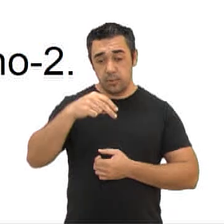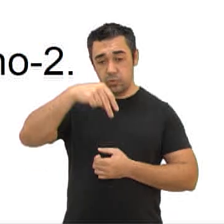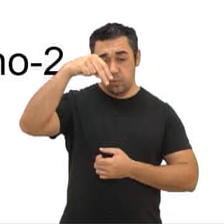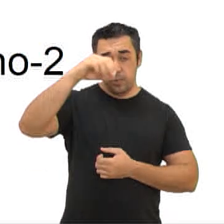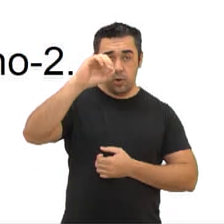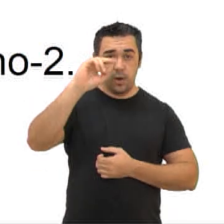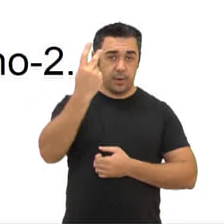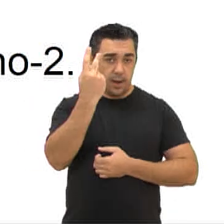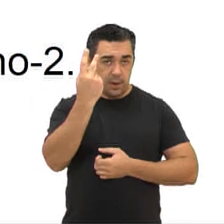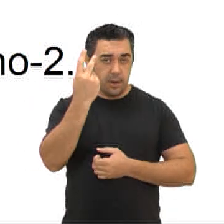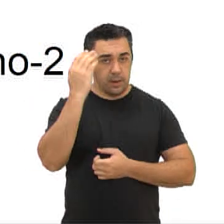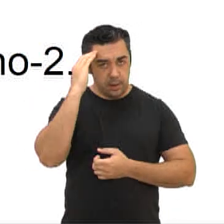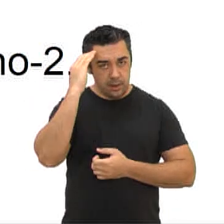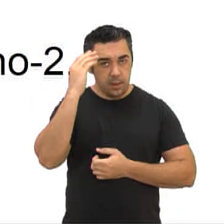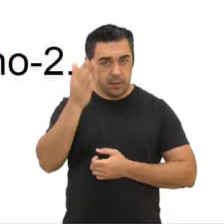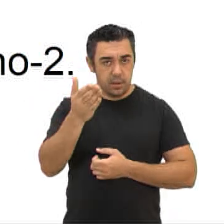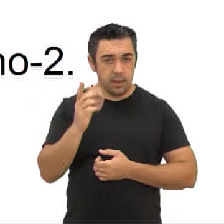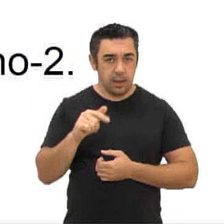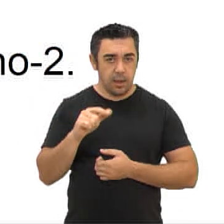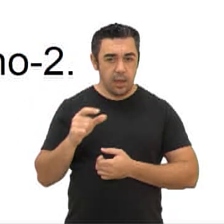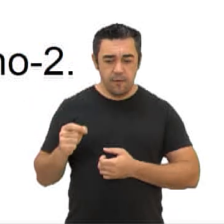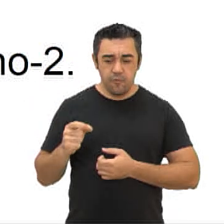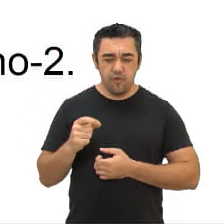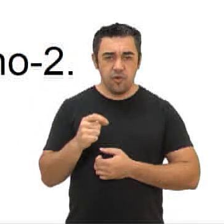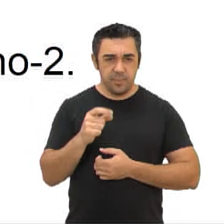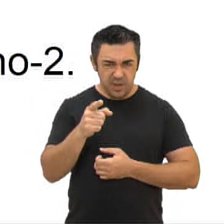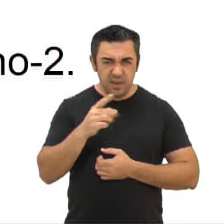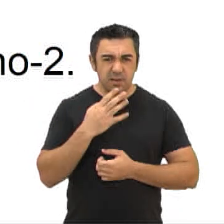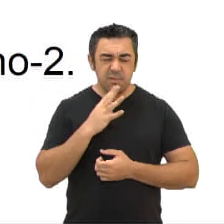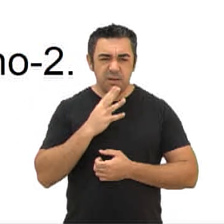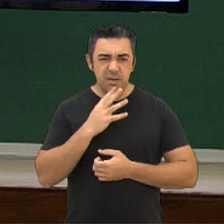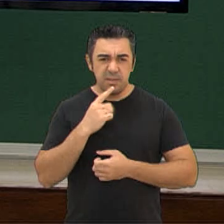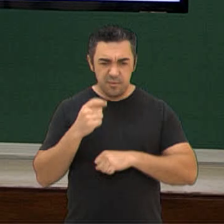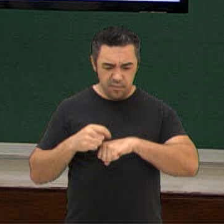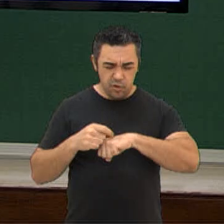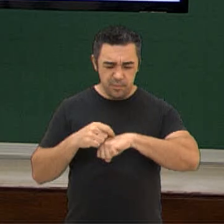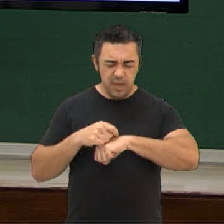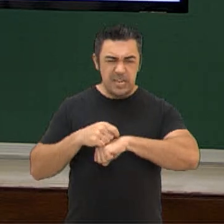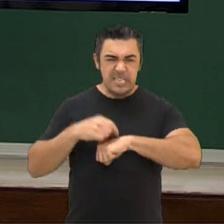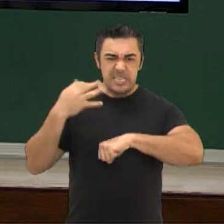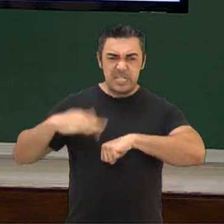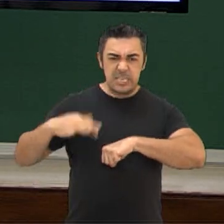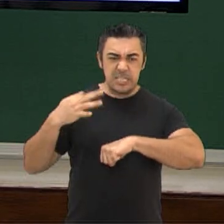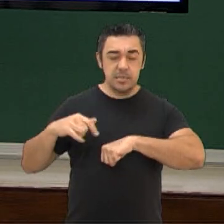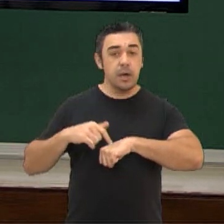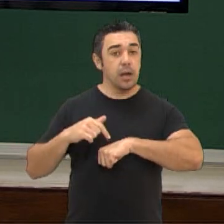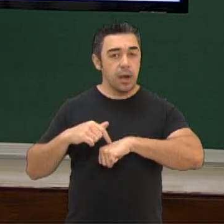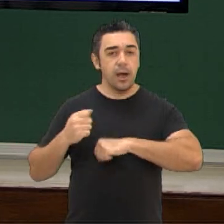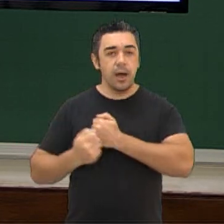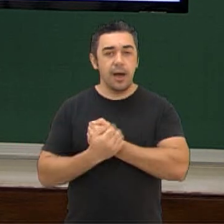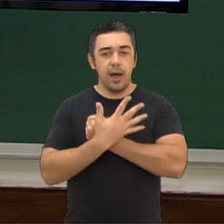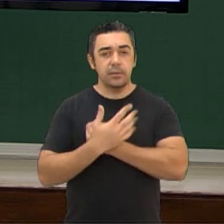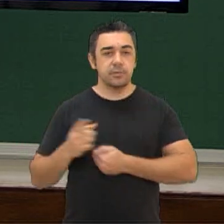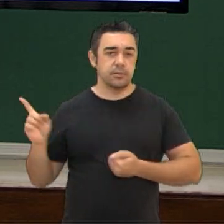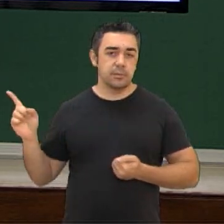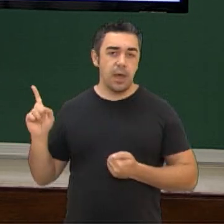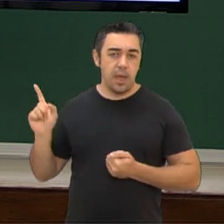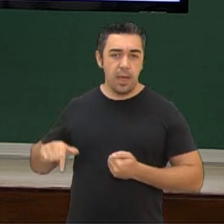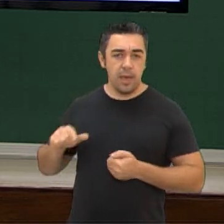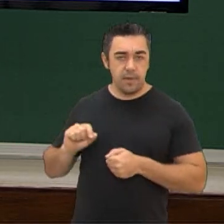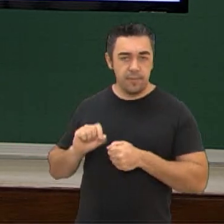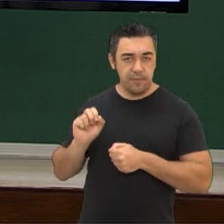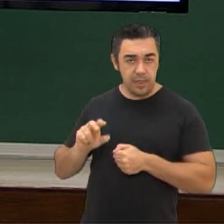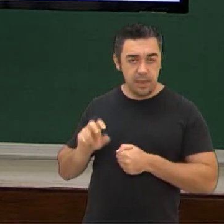C-O-OH, que é inclusive aquela formiguinha vermelha que te pica, sabe? Que dói pra caramba, que arde. É esse veneninho